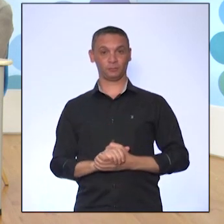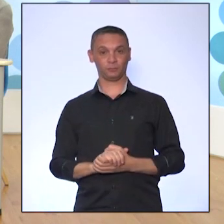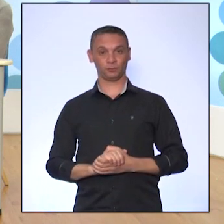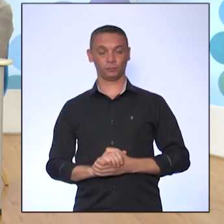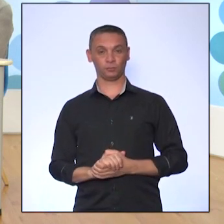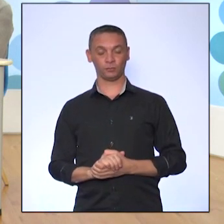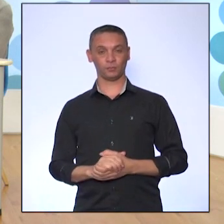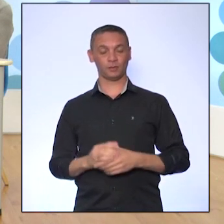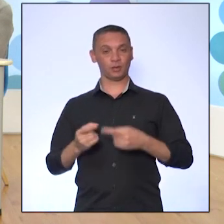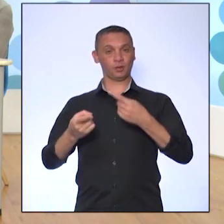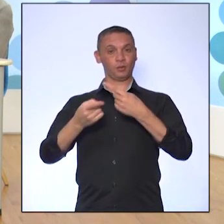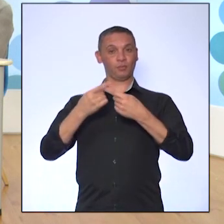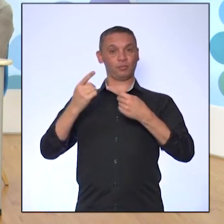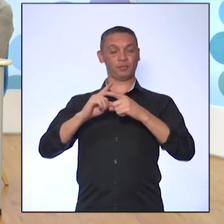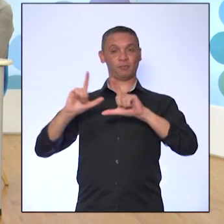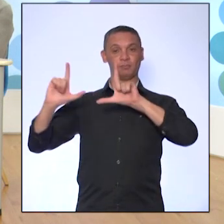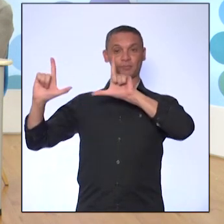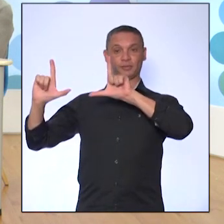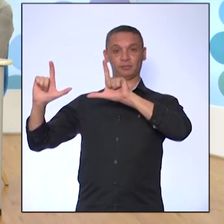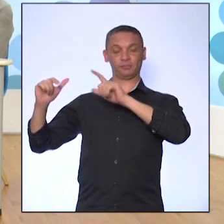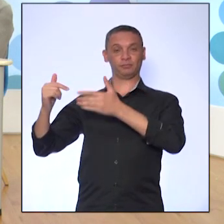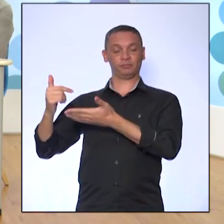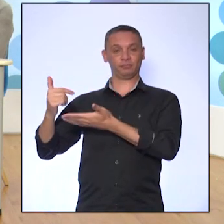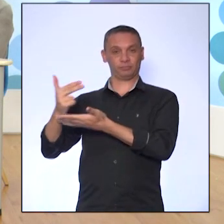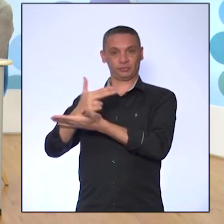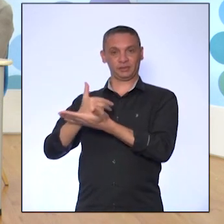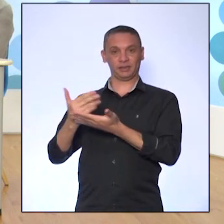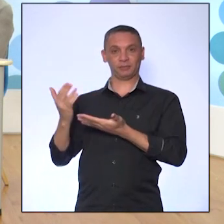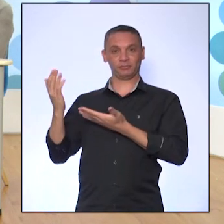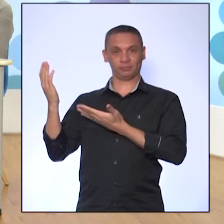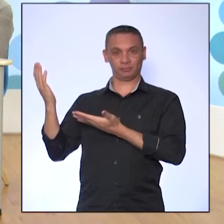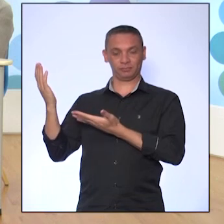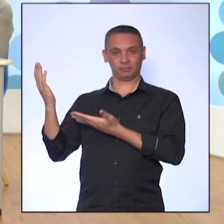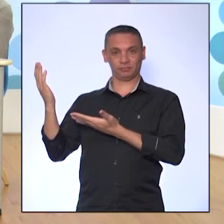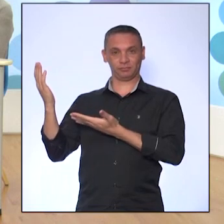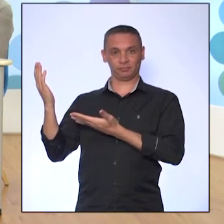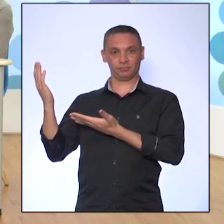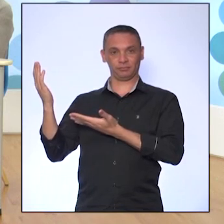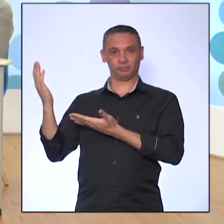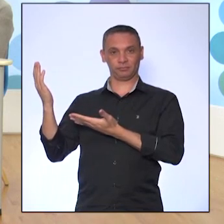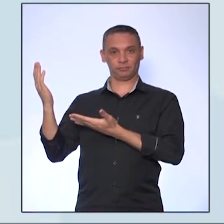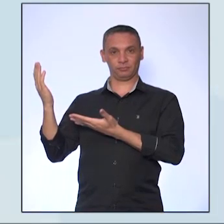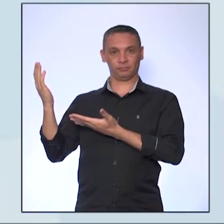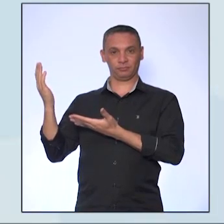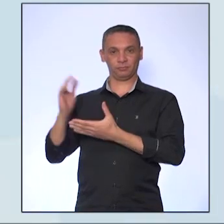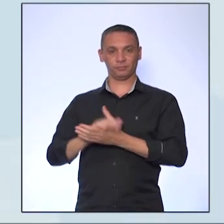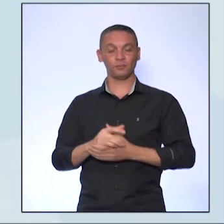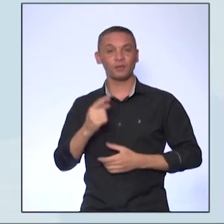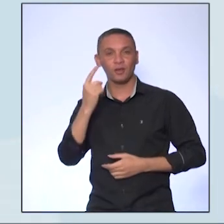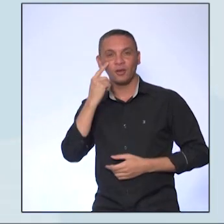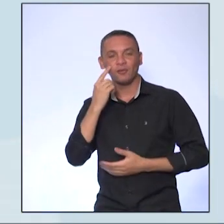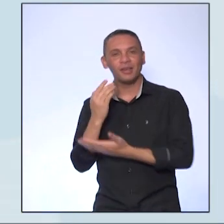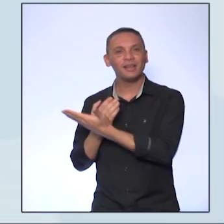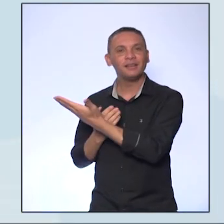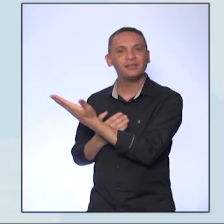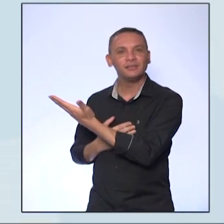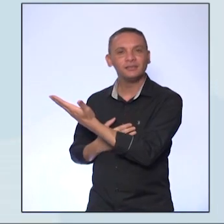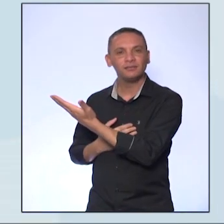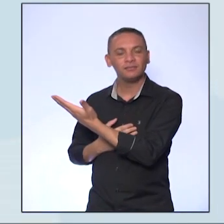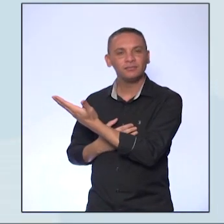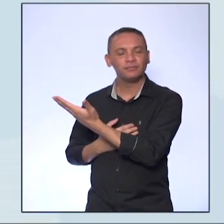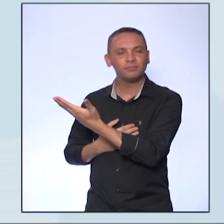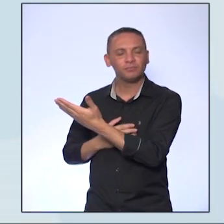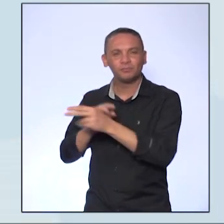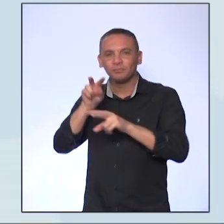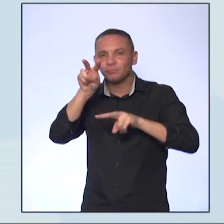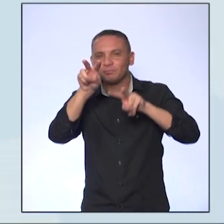É a primeira imagem. Isso, essa imagem mesmo. Ok? Eu gostaria que vocês observassem